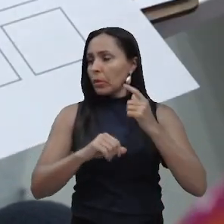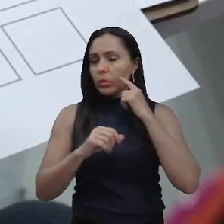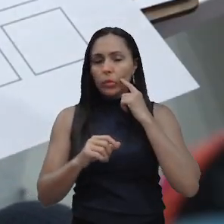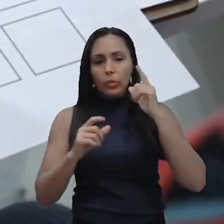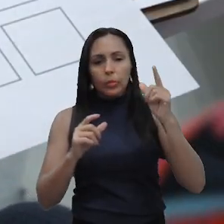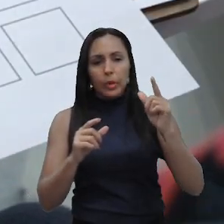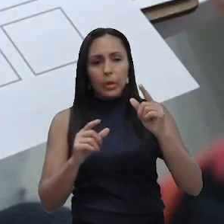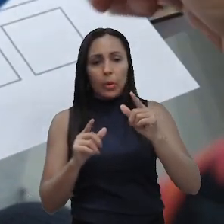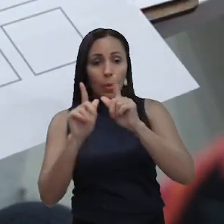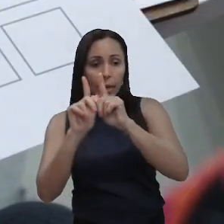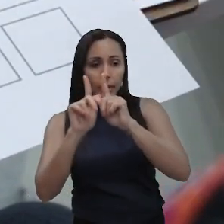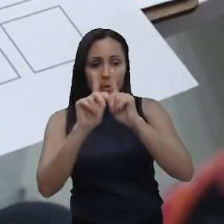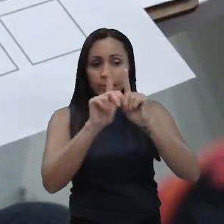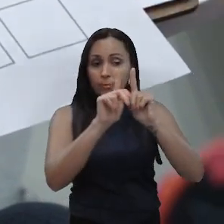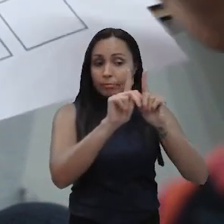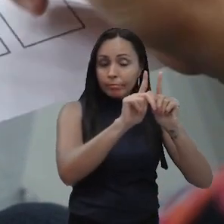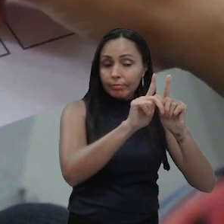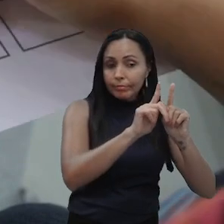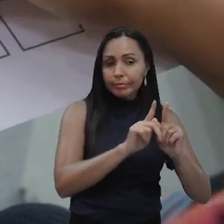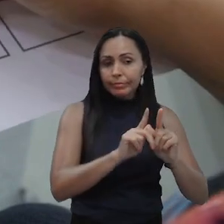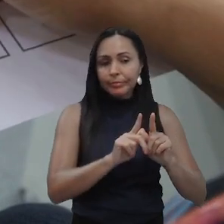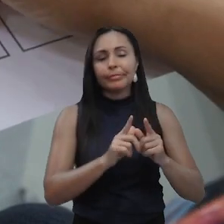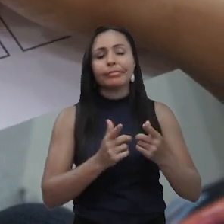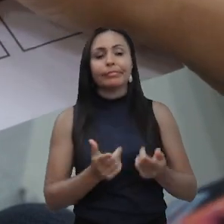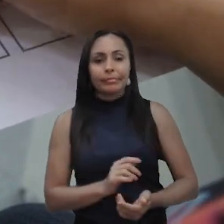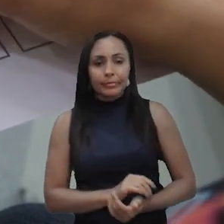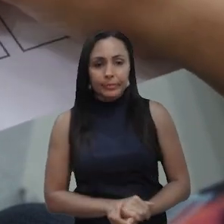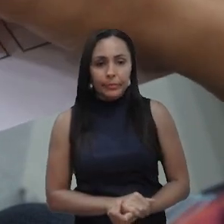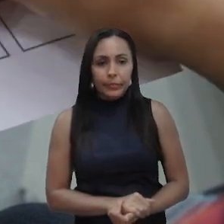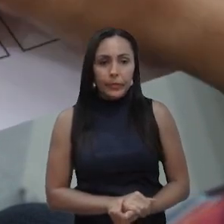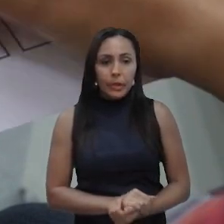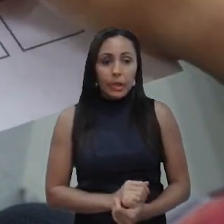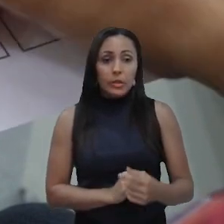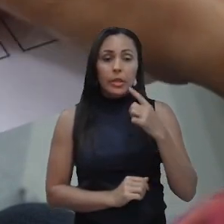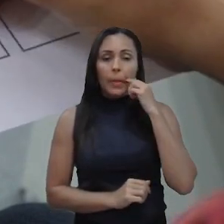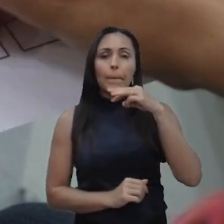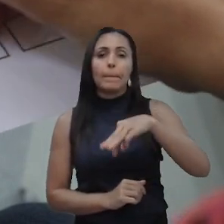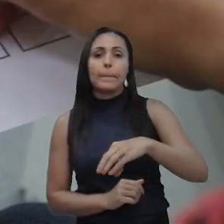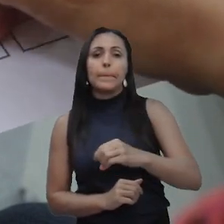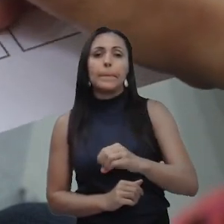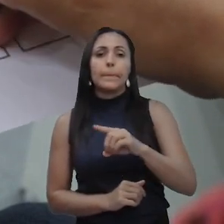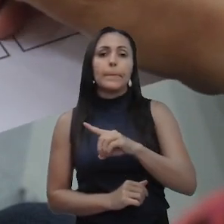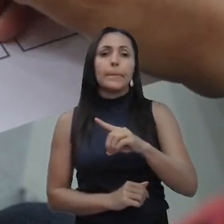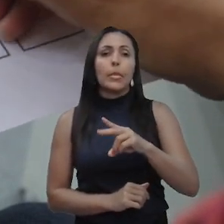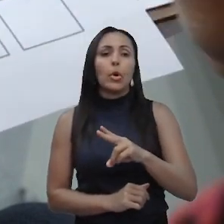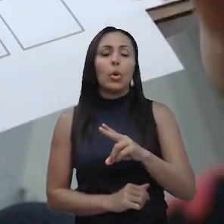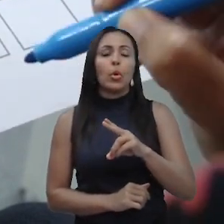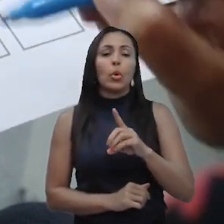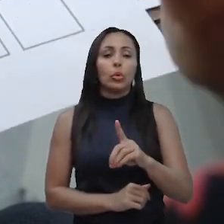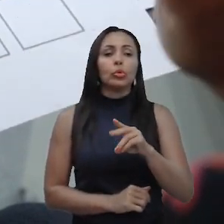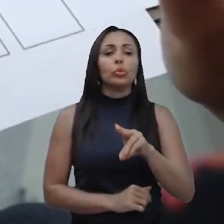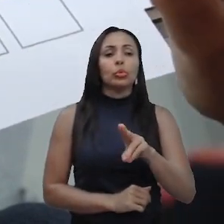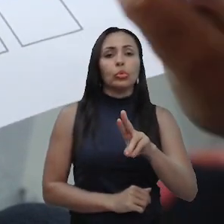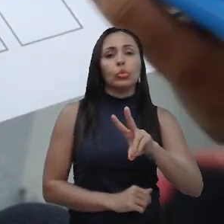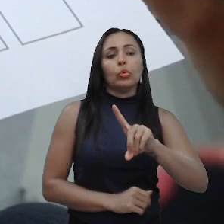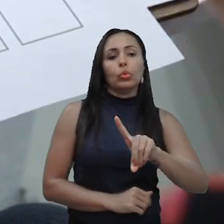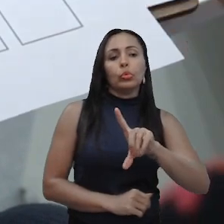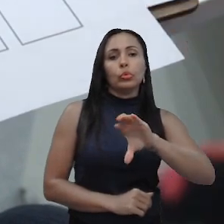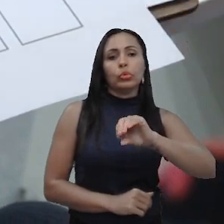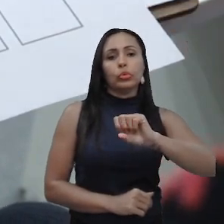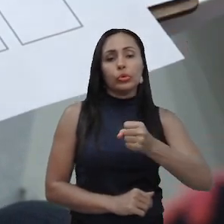são quadradinhos. Os quadradinhos nada mais são do que módulos. A gente chama cada um desses quadradinhos aqui de